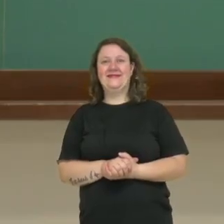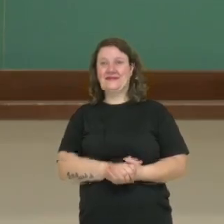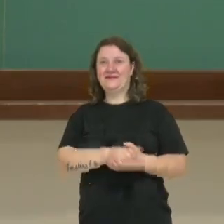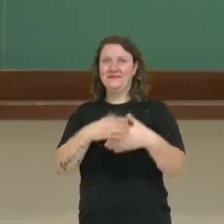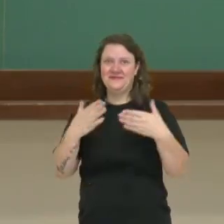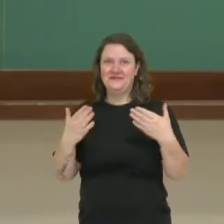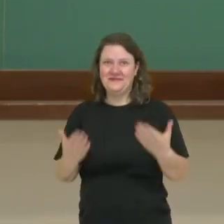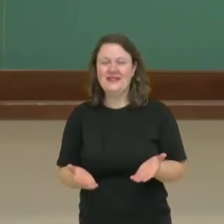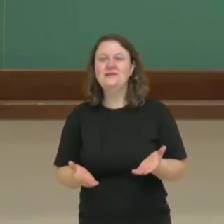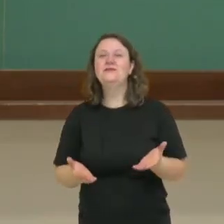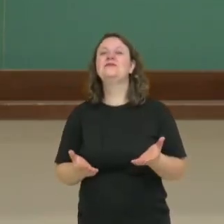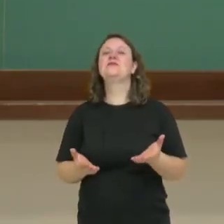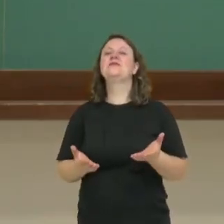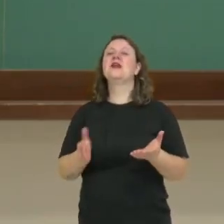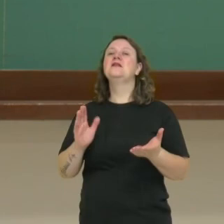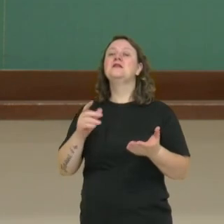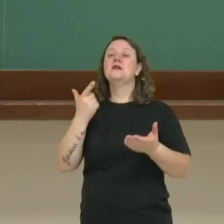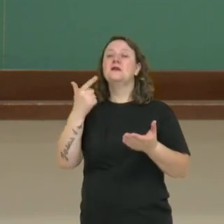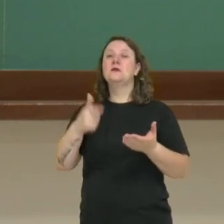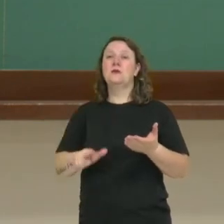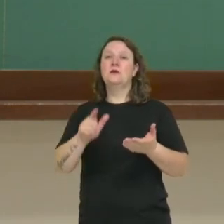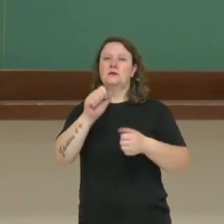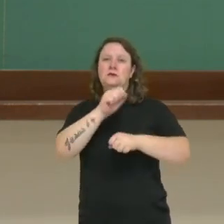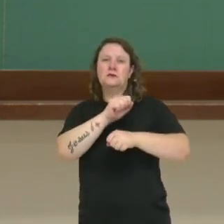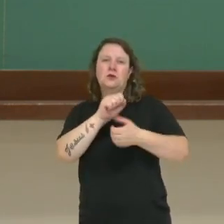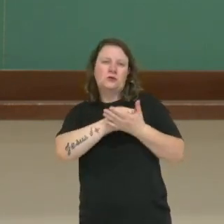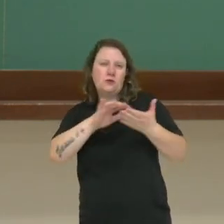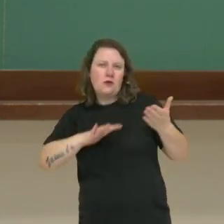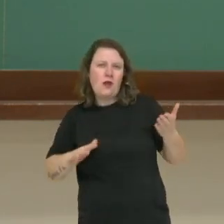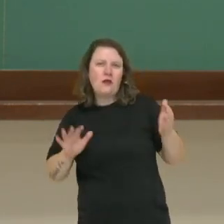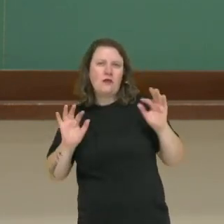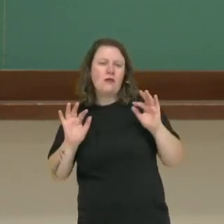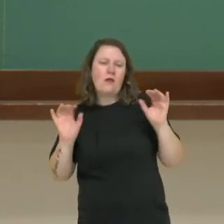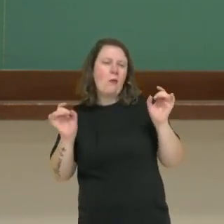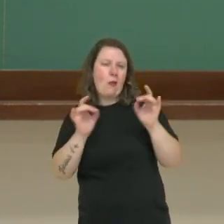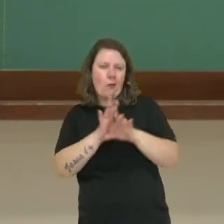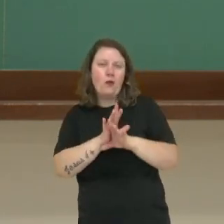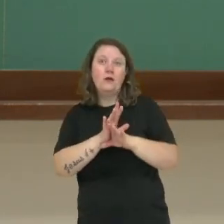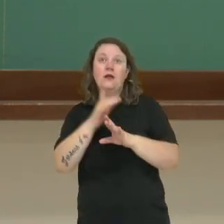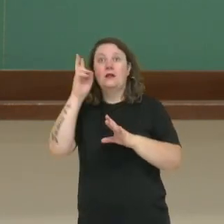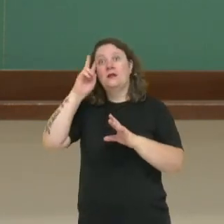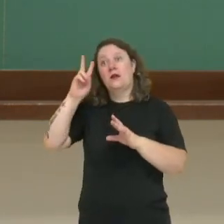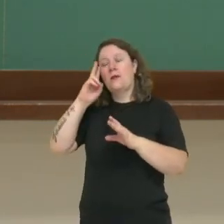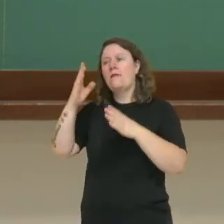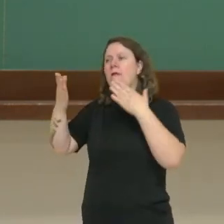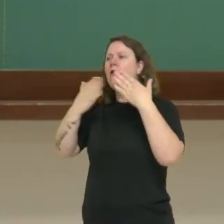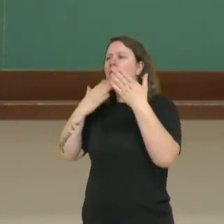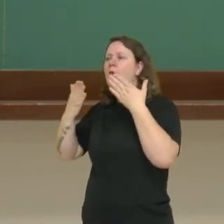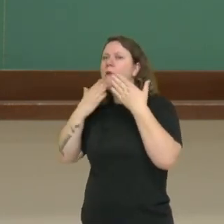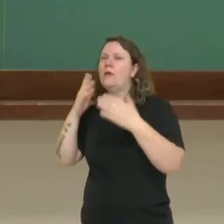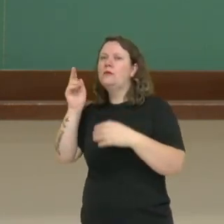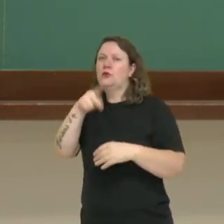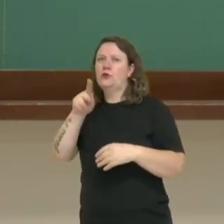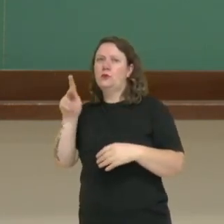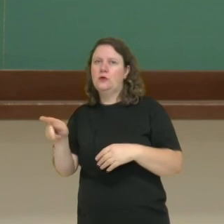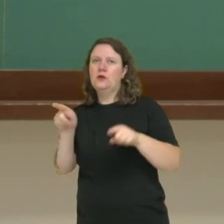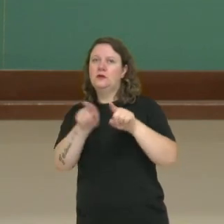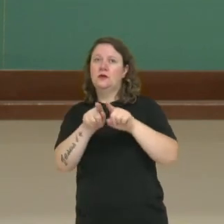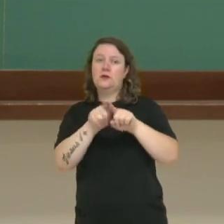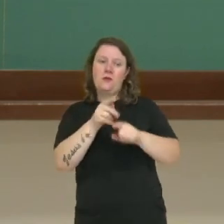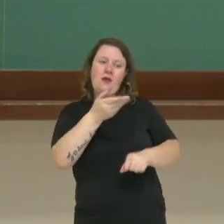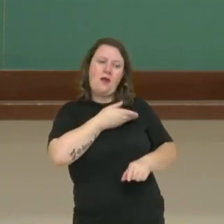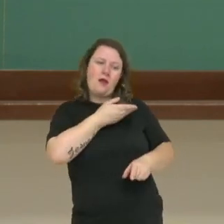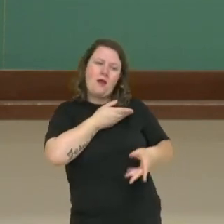Muito bem, pessoal. Então, depois que você fez as suas anotações, lembre de conversar com o seu professor aí e socializar com os